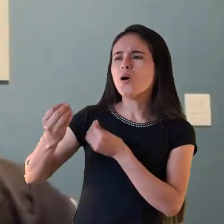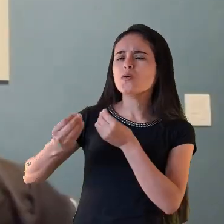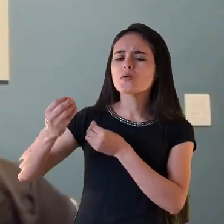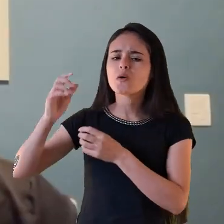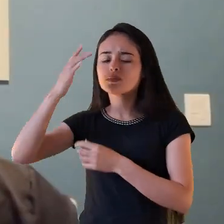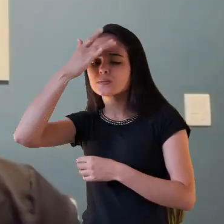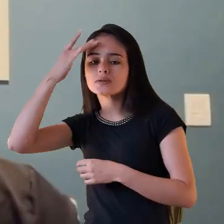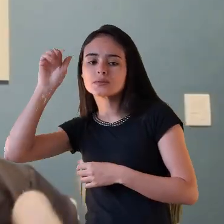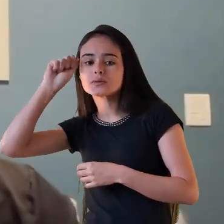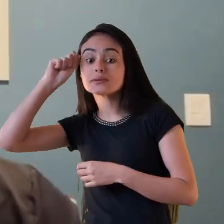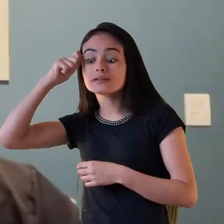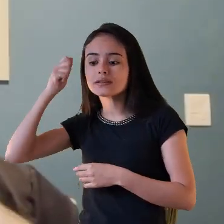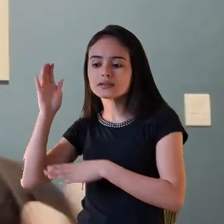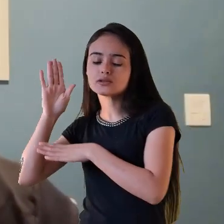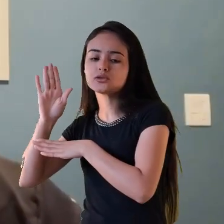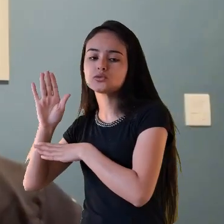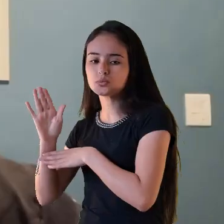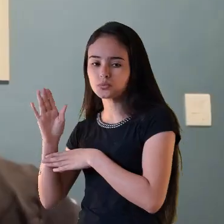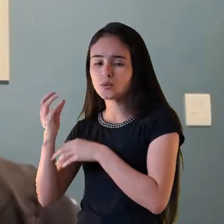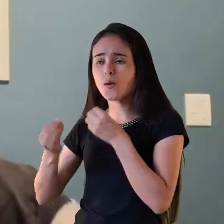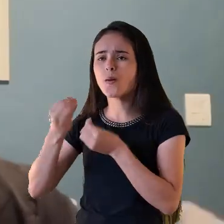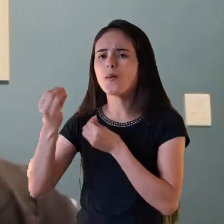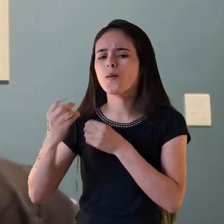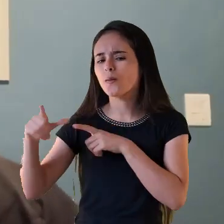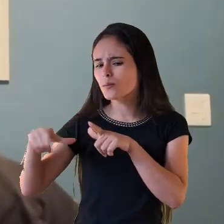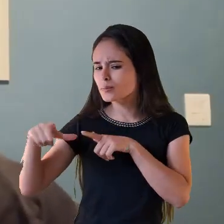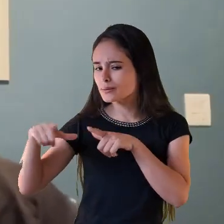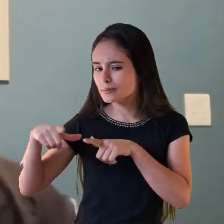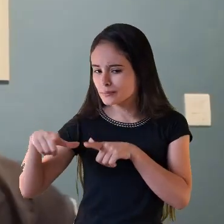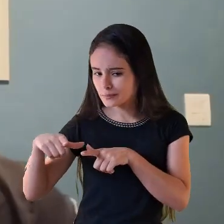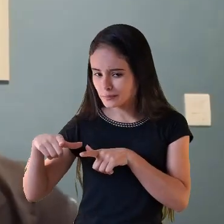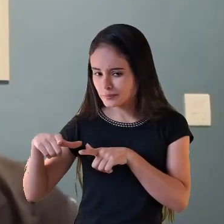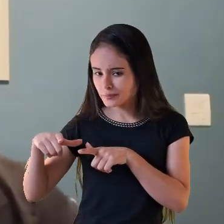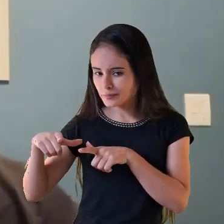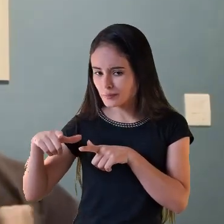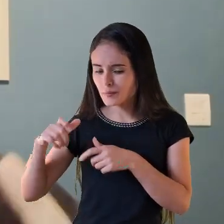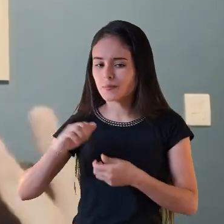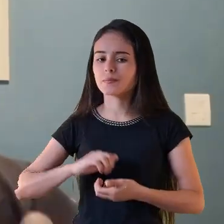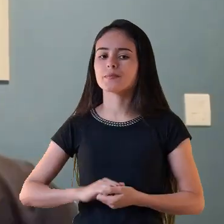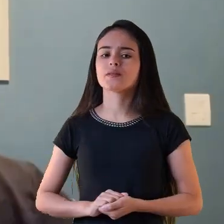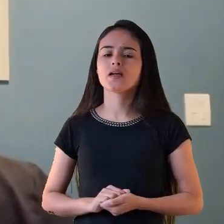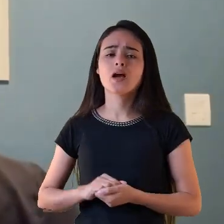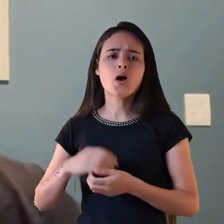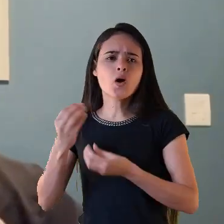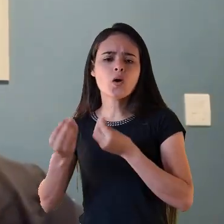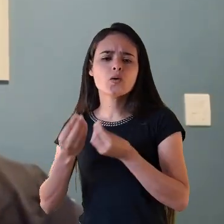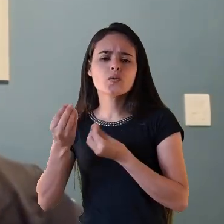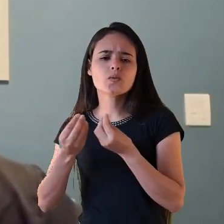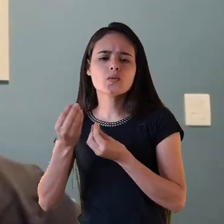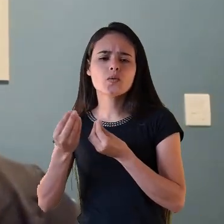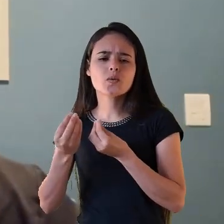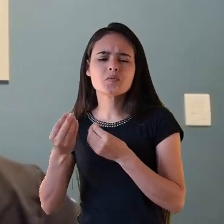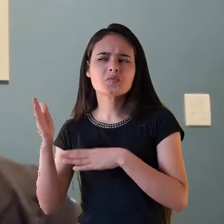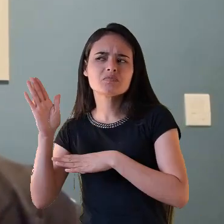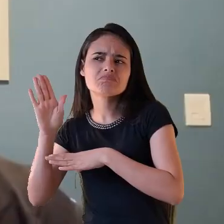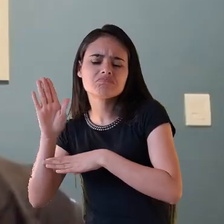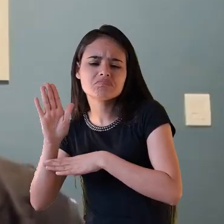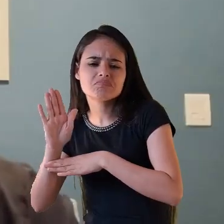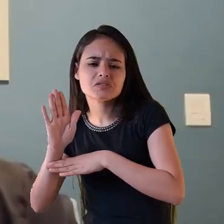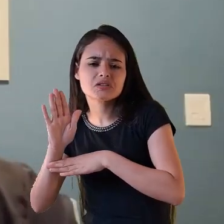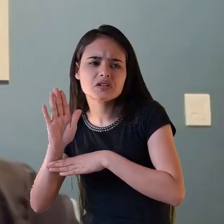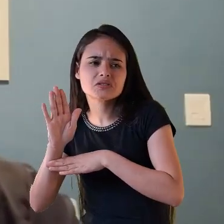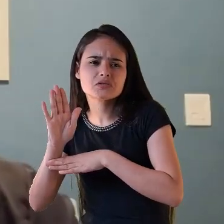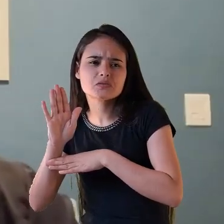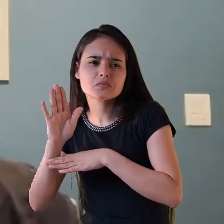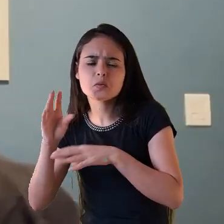pelas pessoas, sobretudo as não negras e sobretudo as brancas, que ajudam a explicar por que a